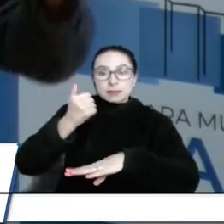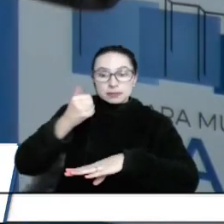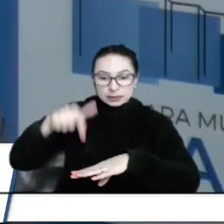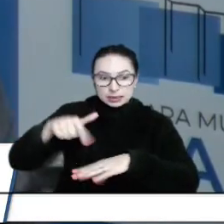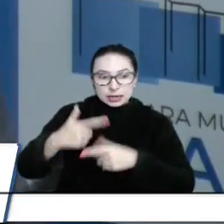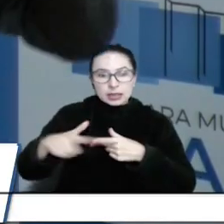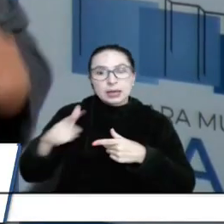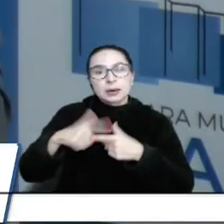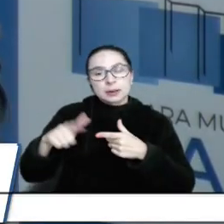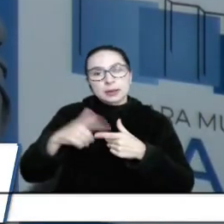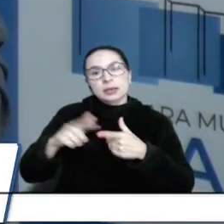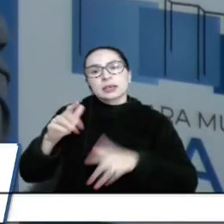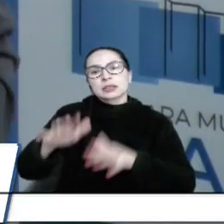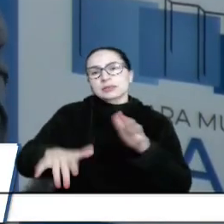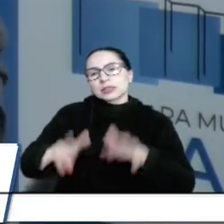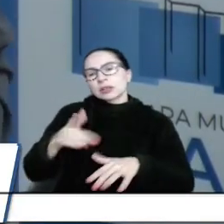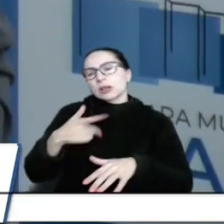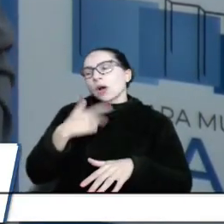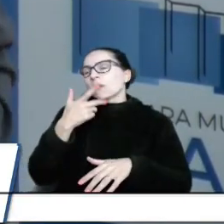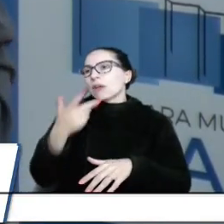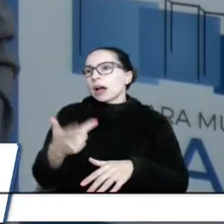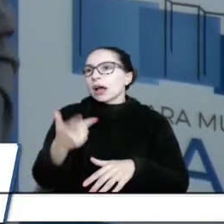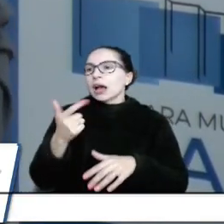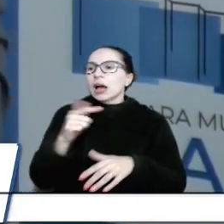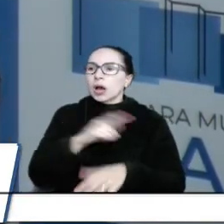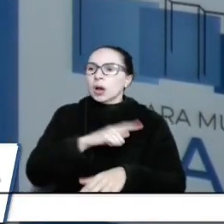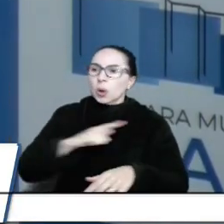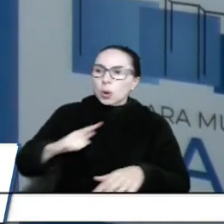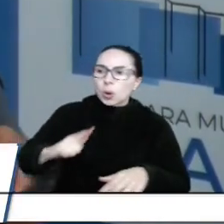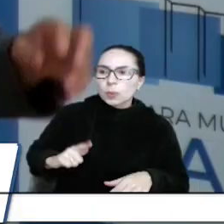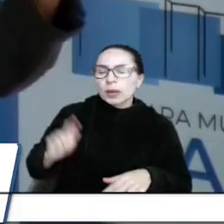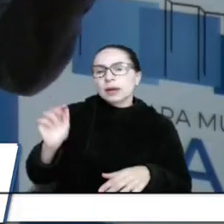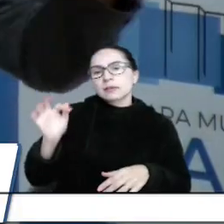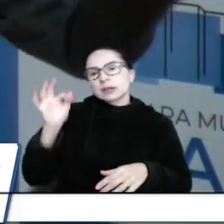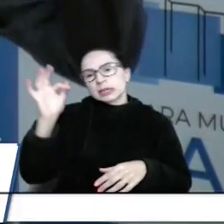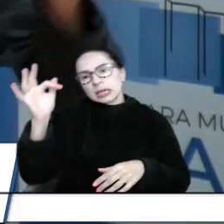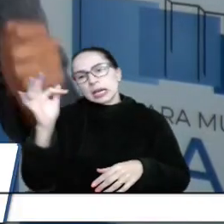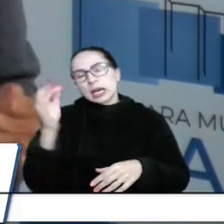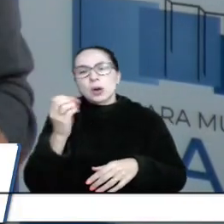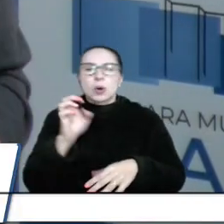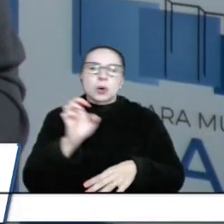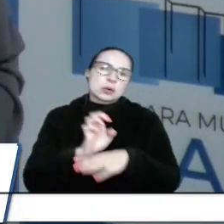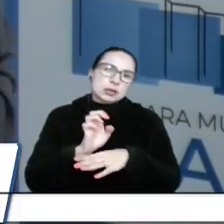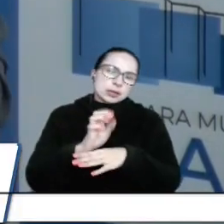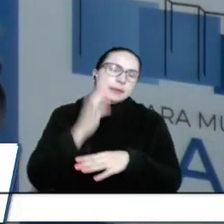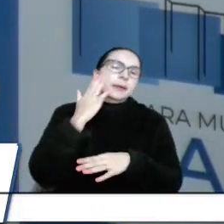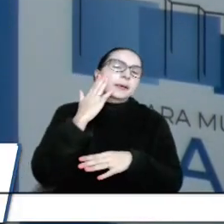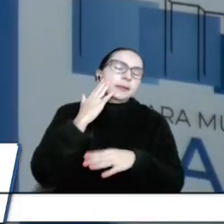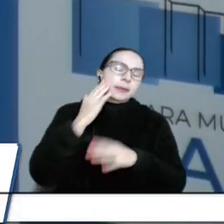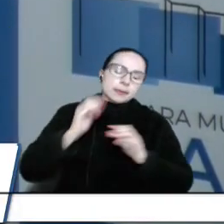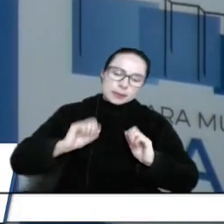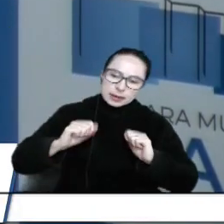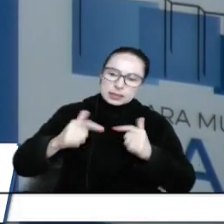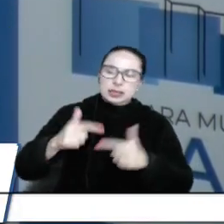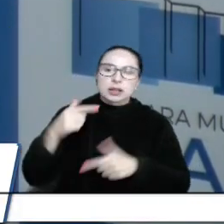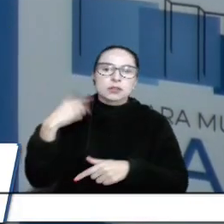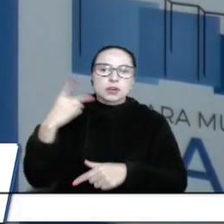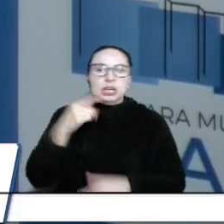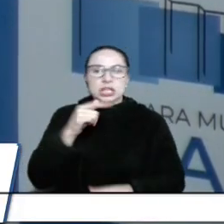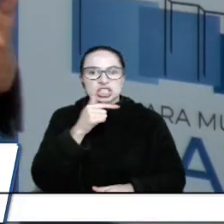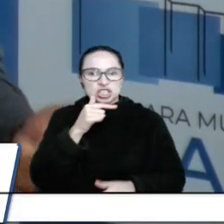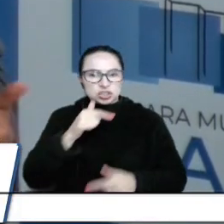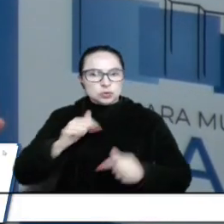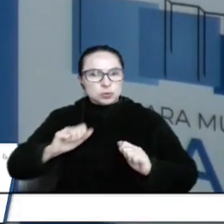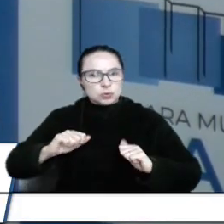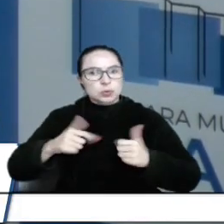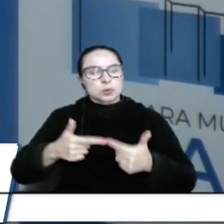E às vezes quando a gente fala do governo federal, estadual, eu sei o empenho que o vereador Gilson Pelizaro tem,